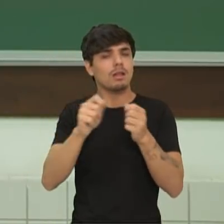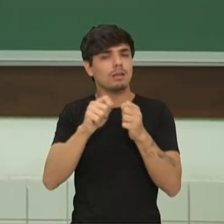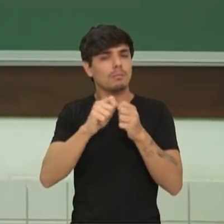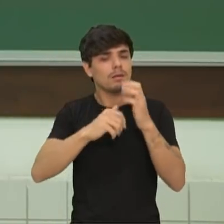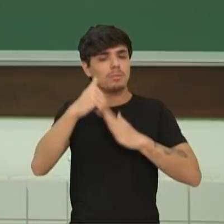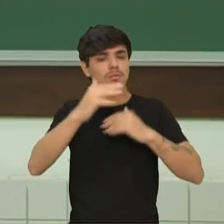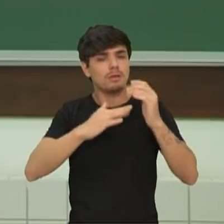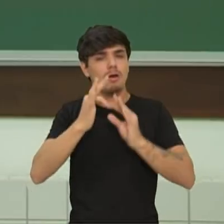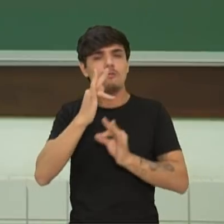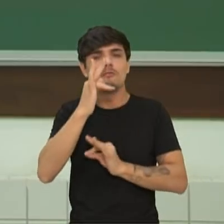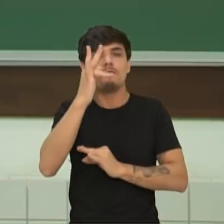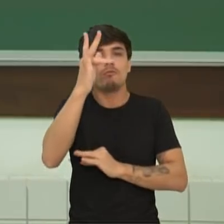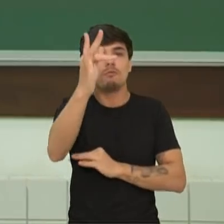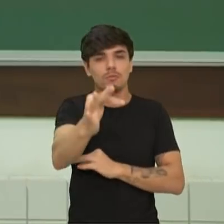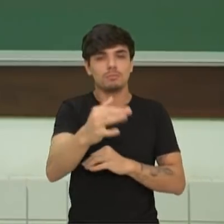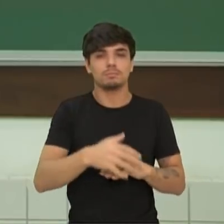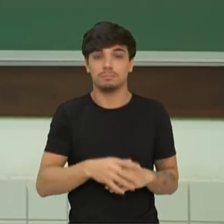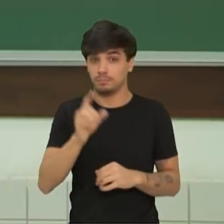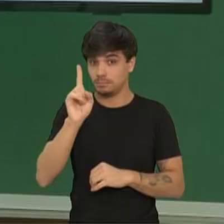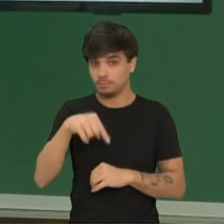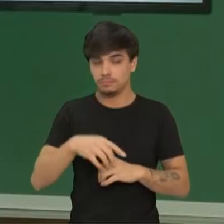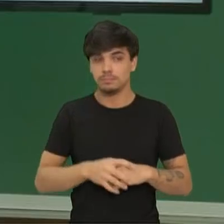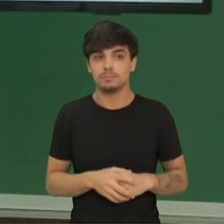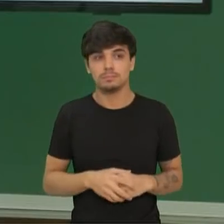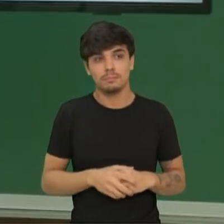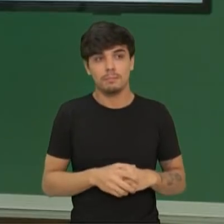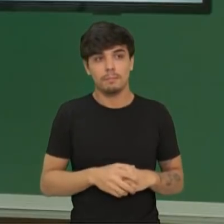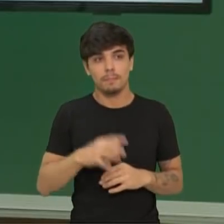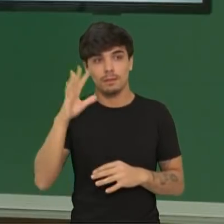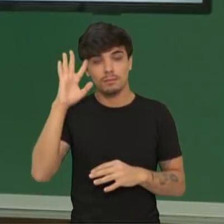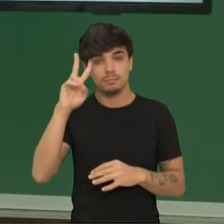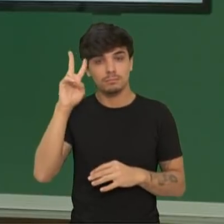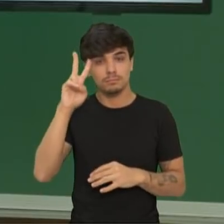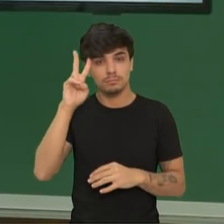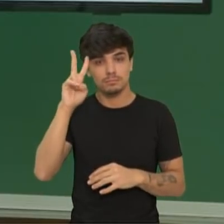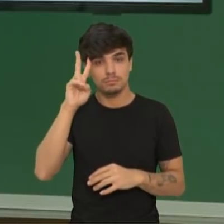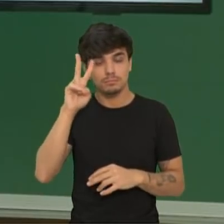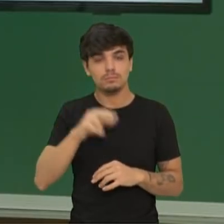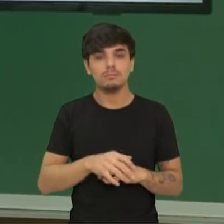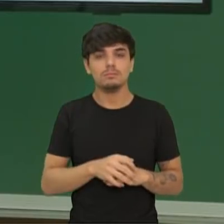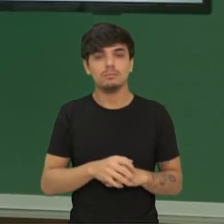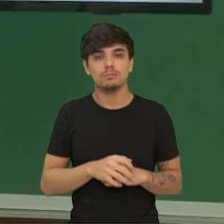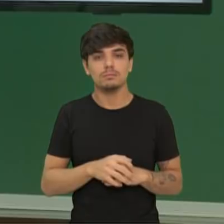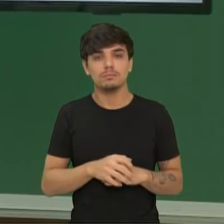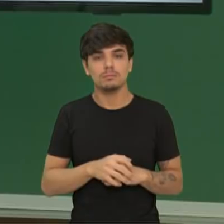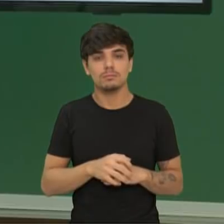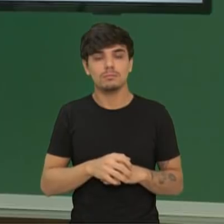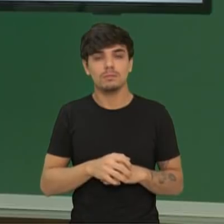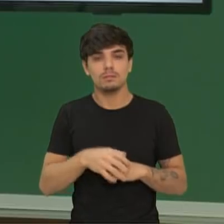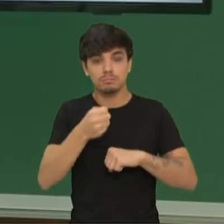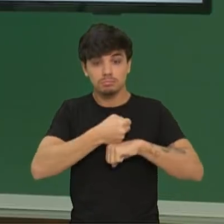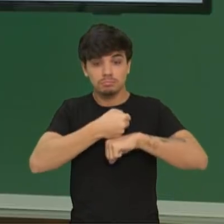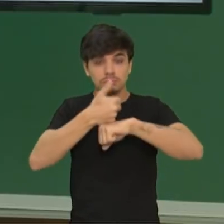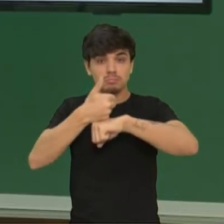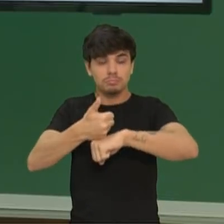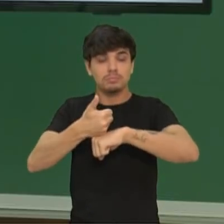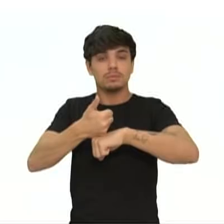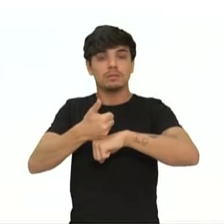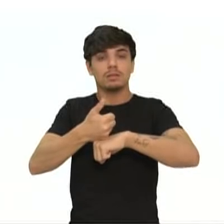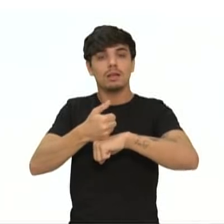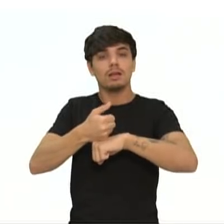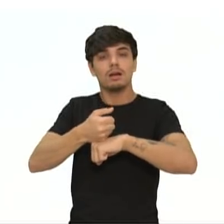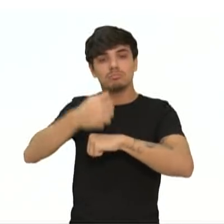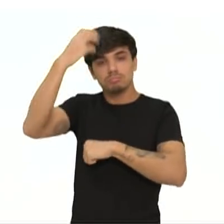futuro melhor, não é verdade? Então, vamos lá. Relembrando, sob o domínio dos reis, os